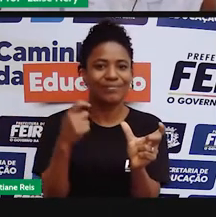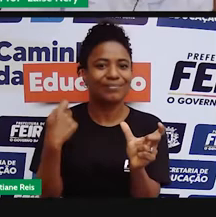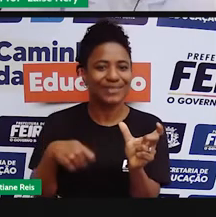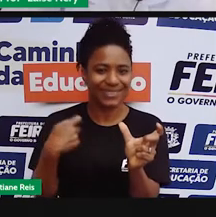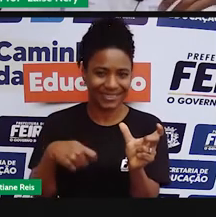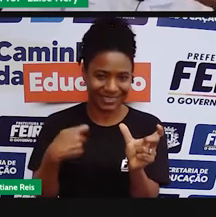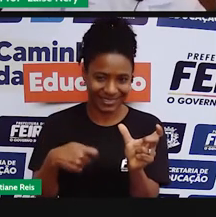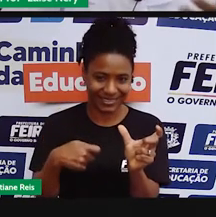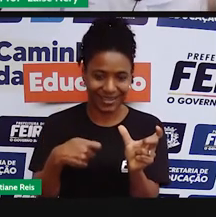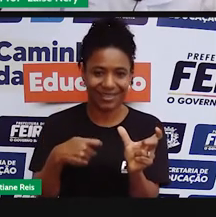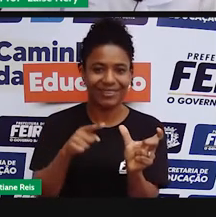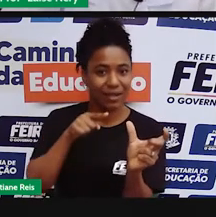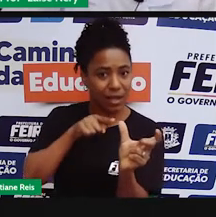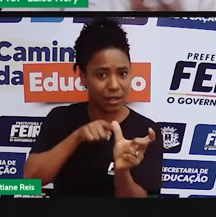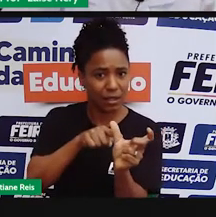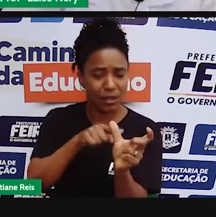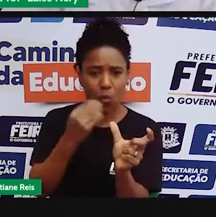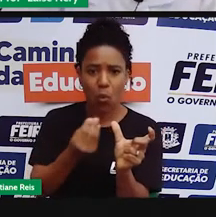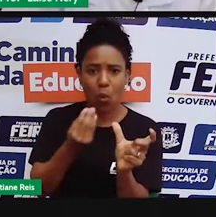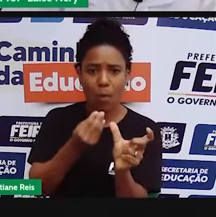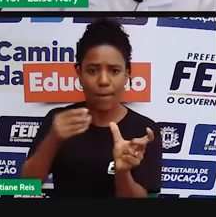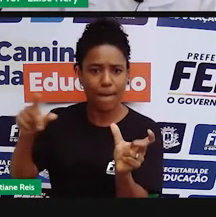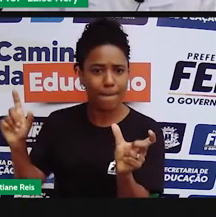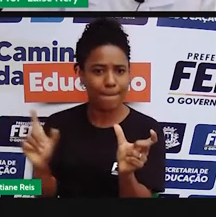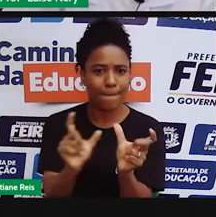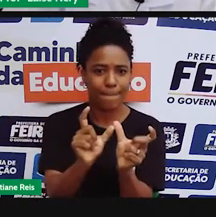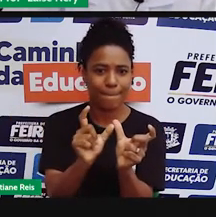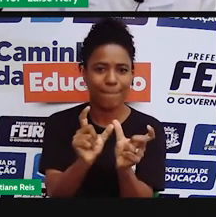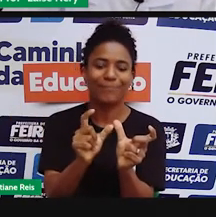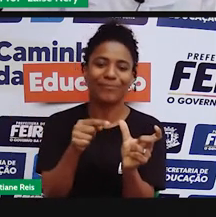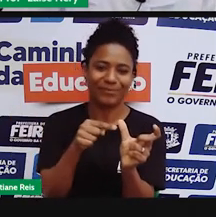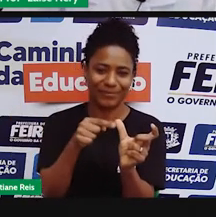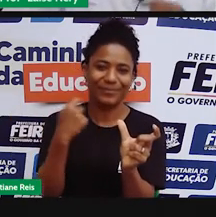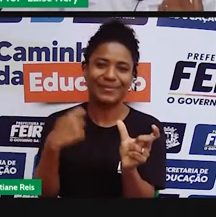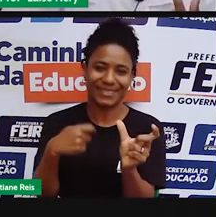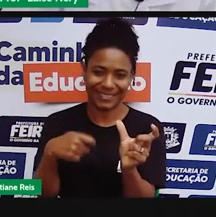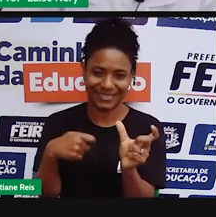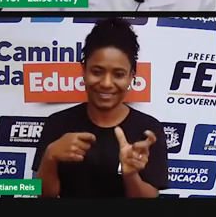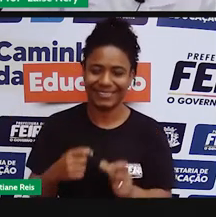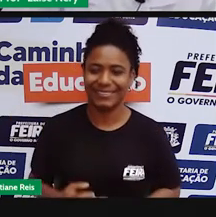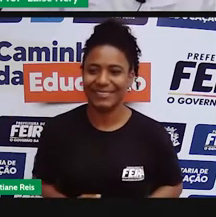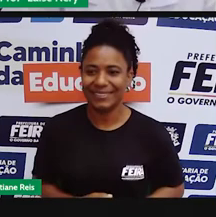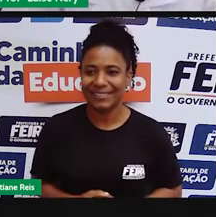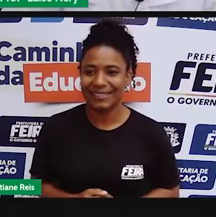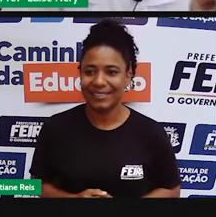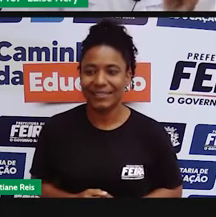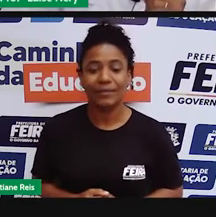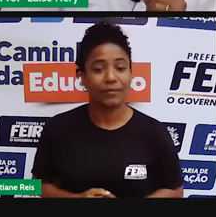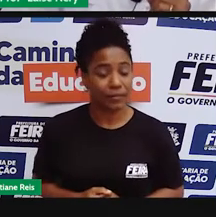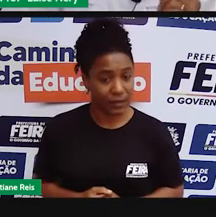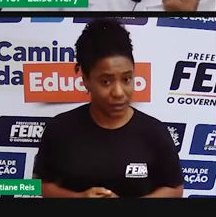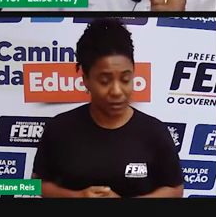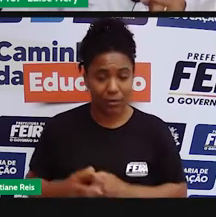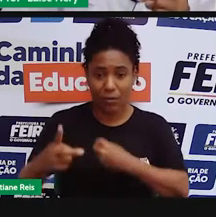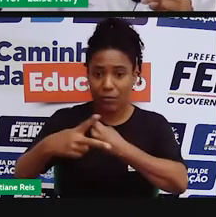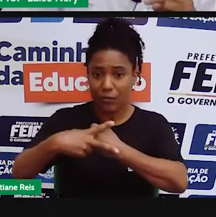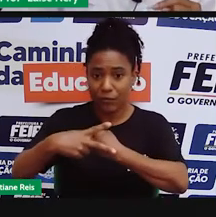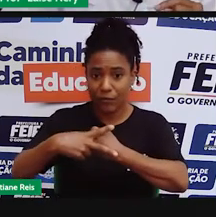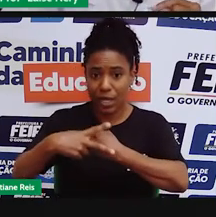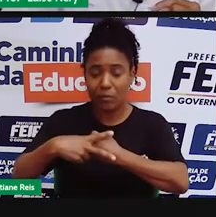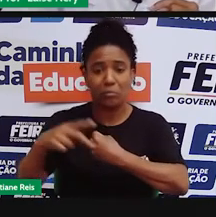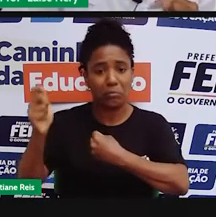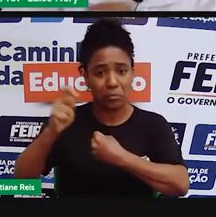aquela pessoa ou aquele ser, aquele elemento se encontra. Os verbos também podem expressar o